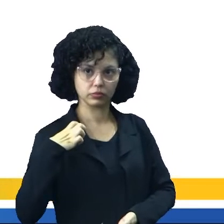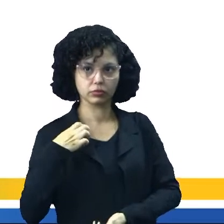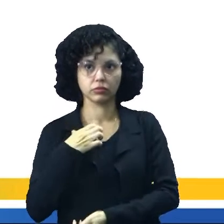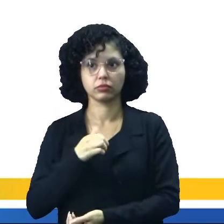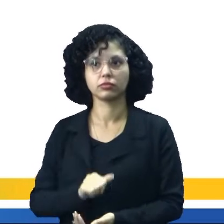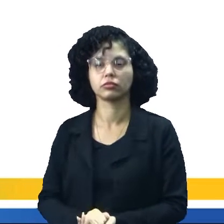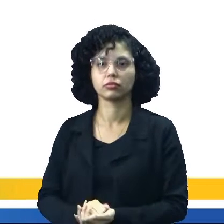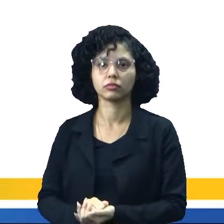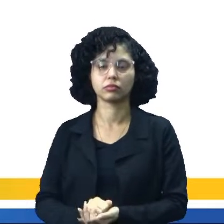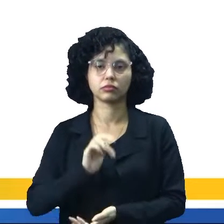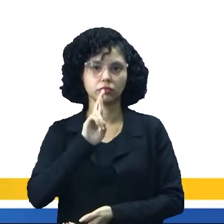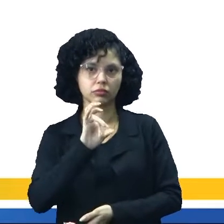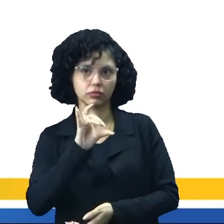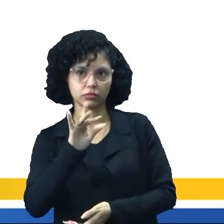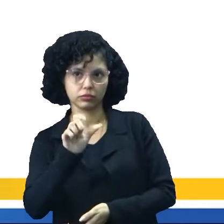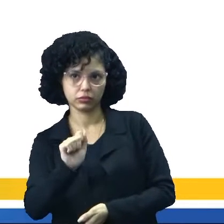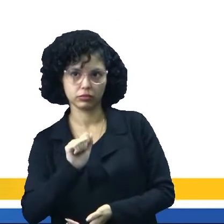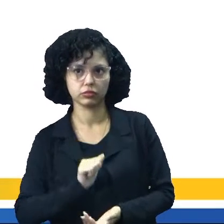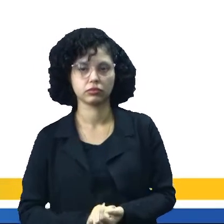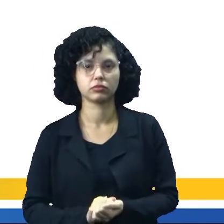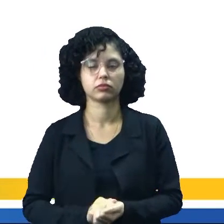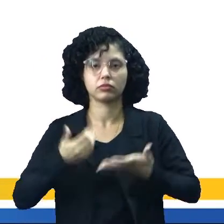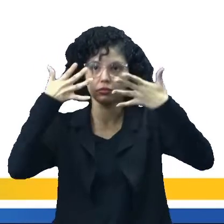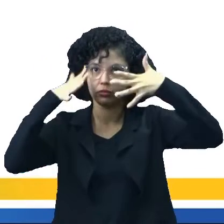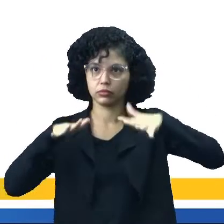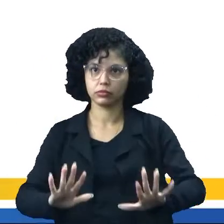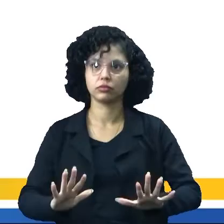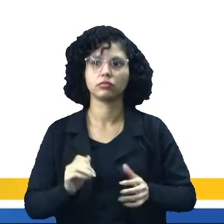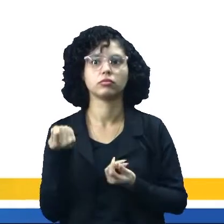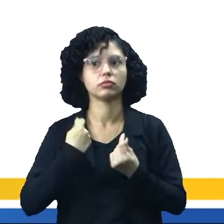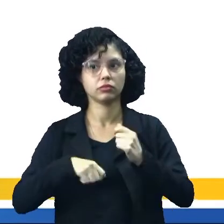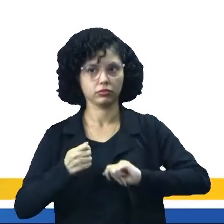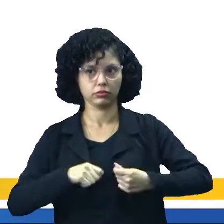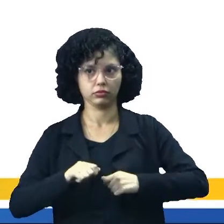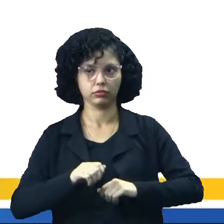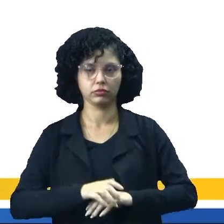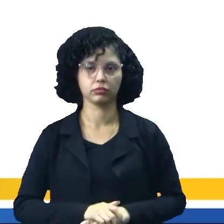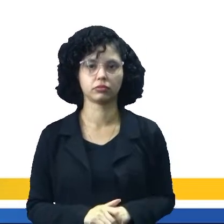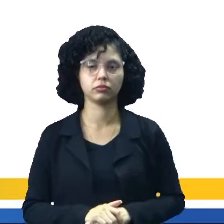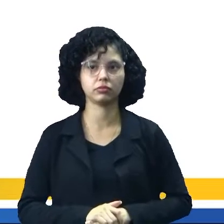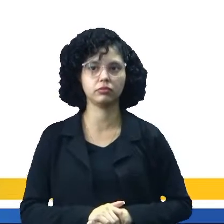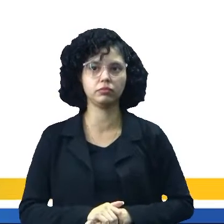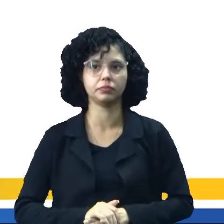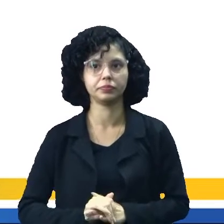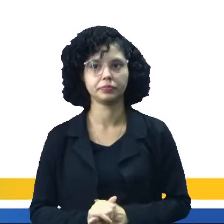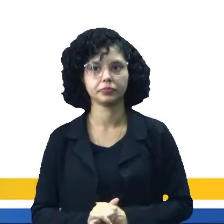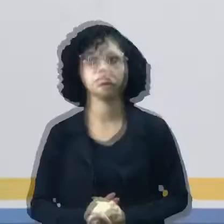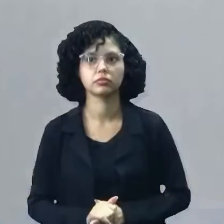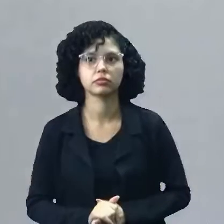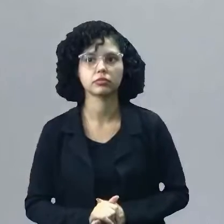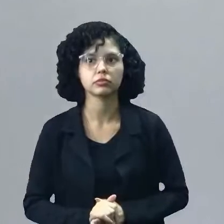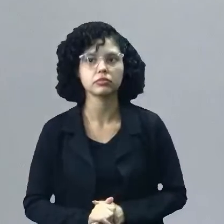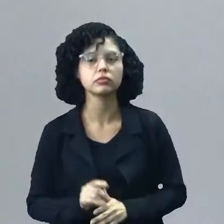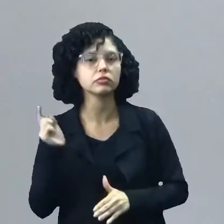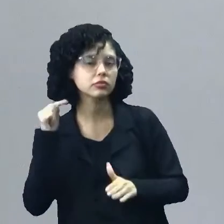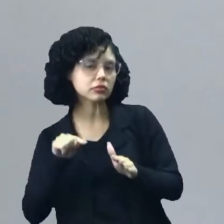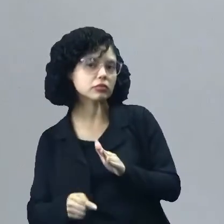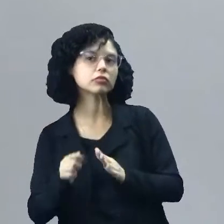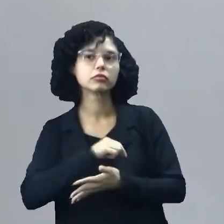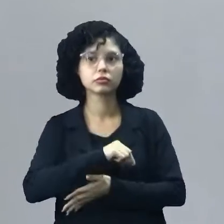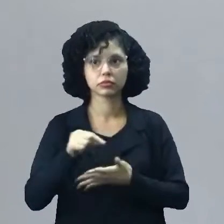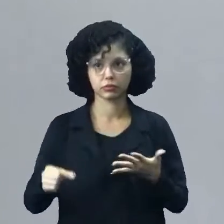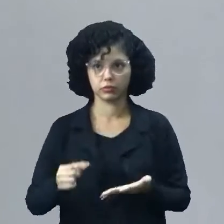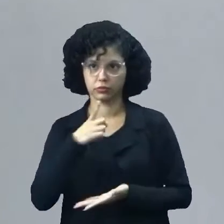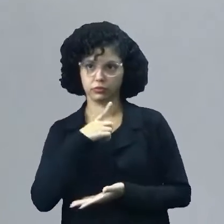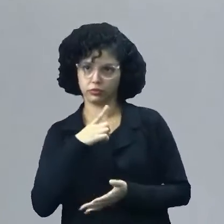religiosos, étnicos, raciais, naturais e econômico, ou seja, dentro desses motivos a